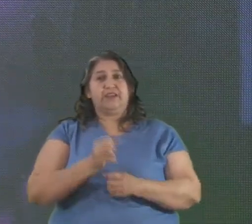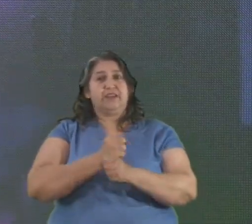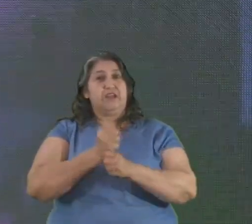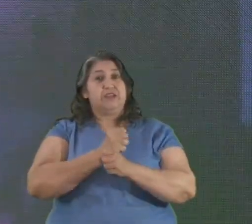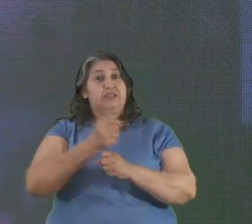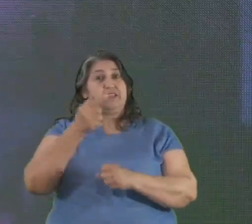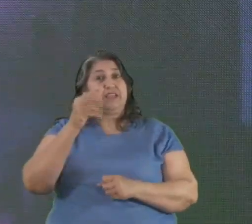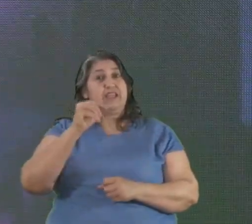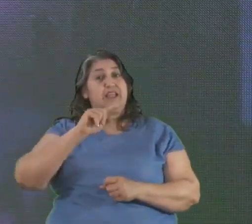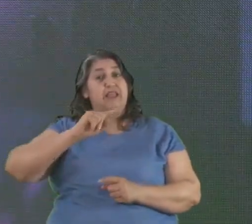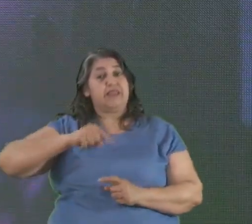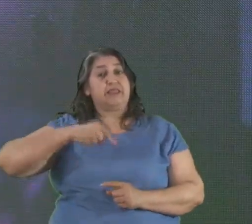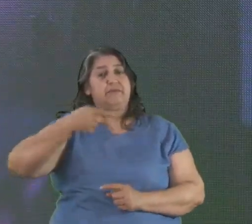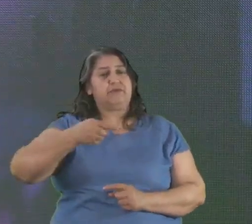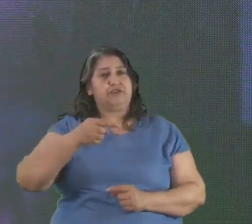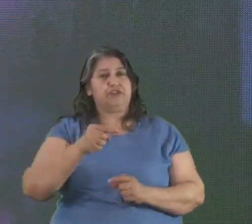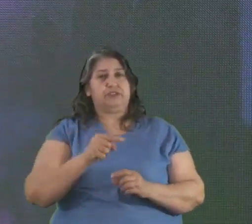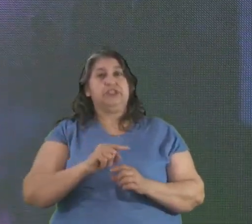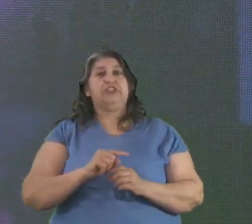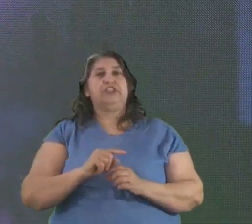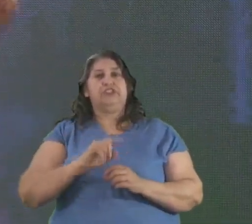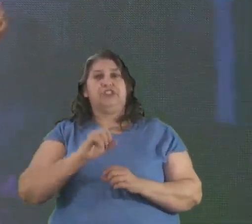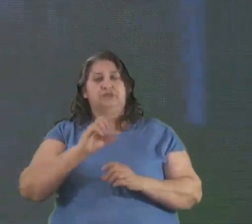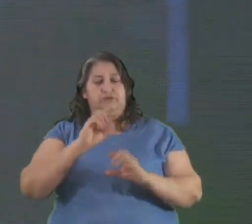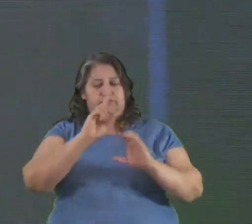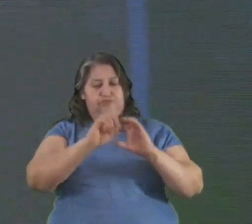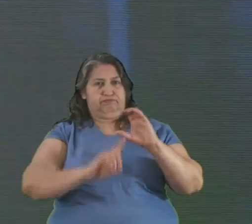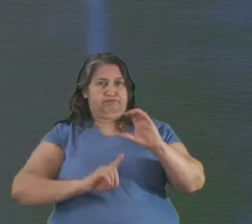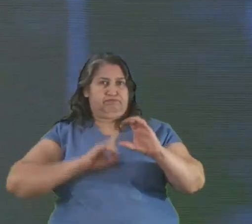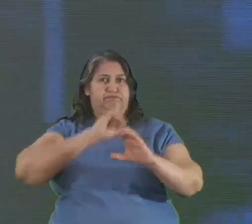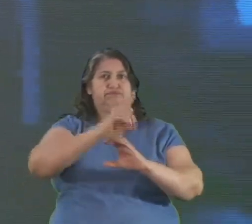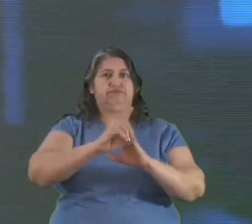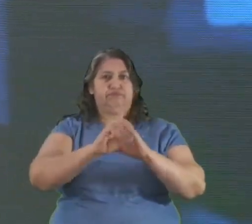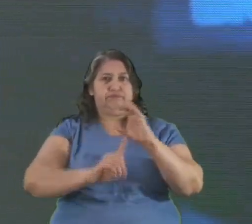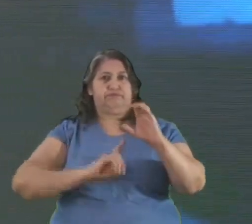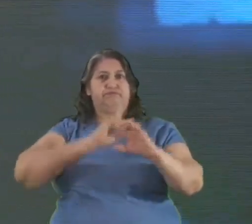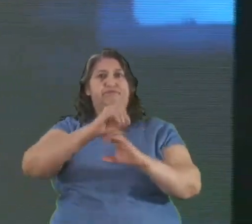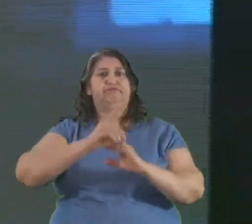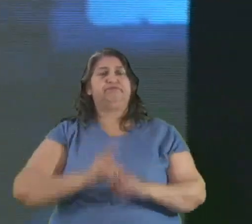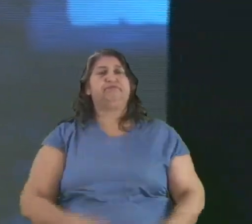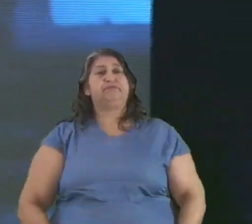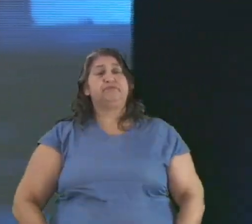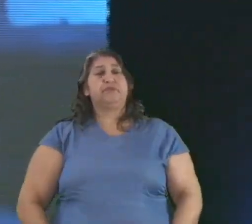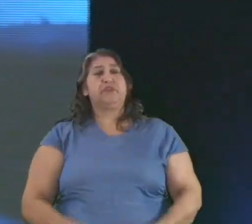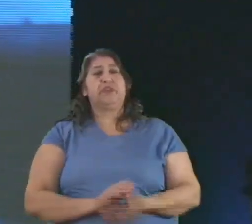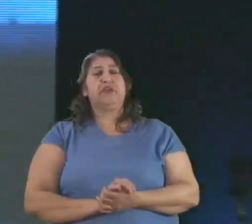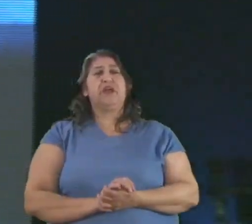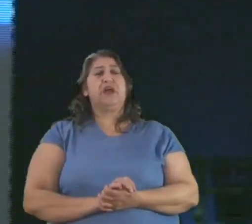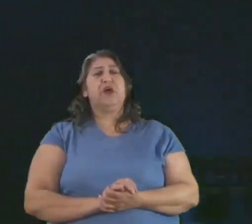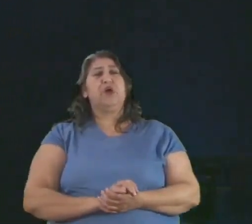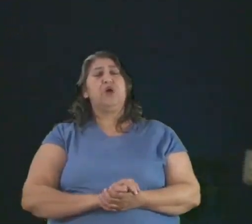70 depois de Cristo, um imperador cujo nome era Adriano.